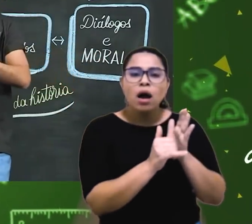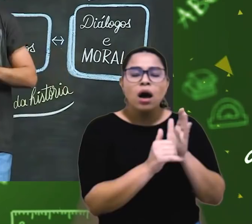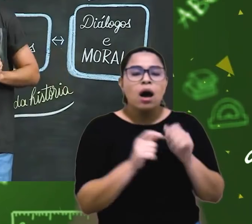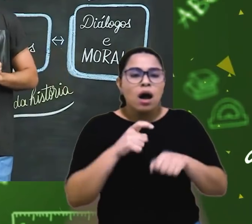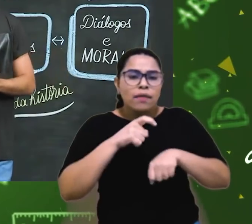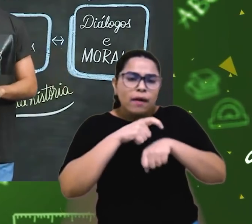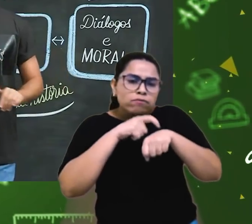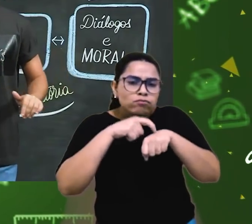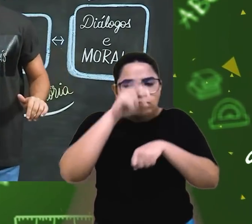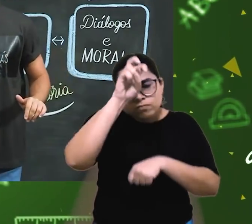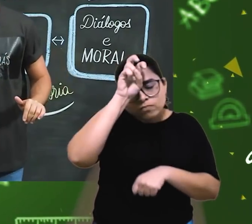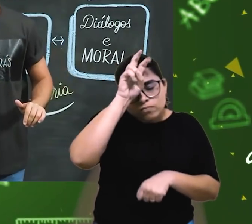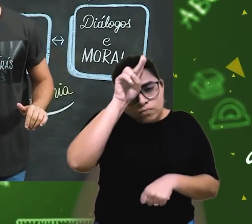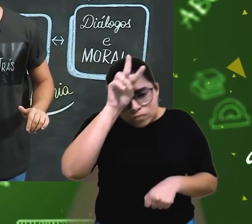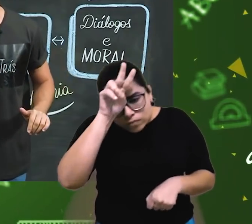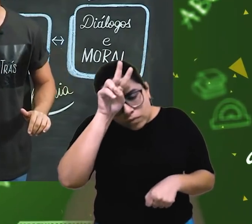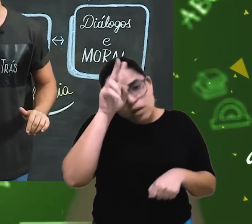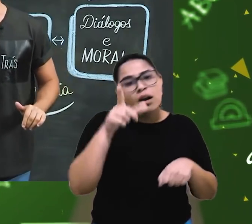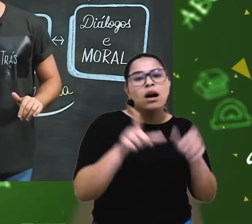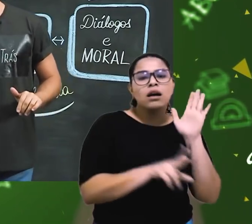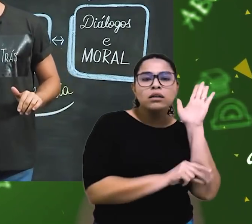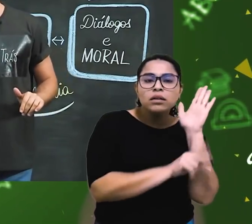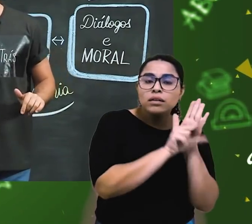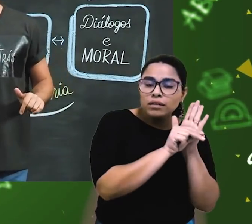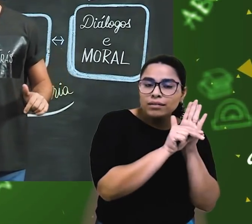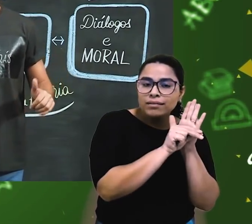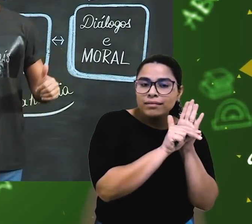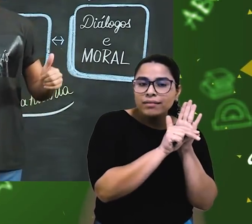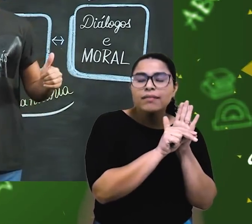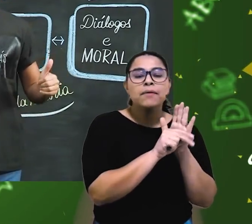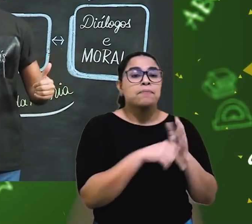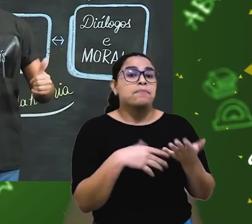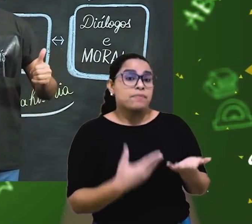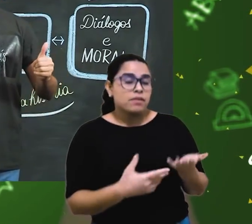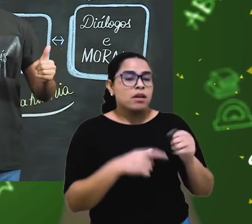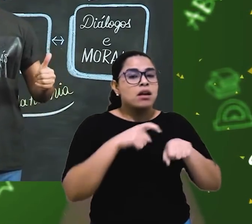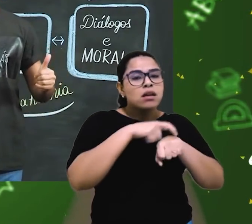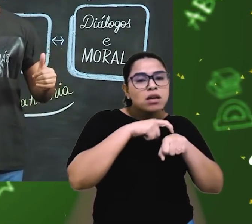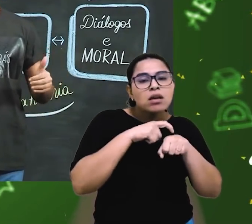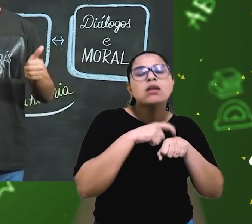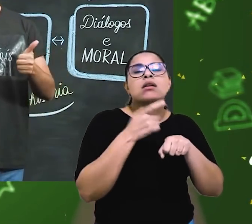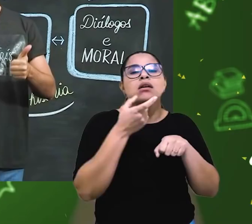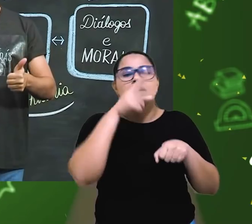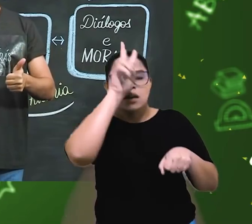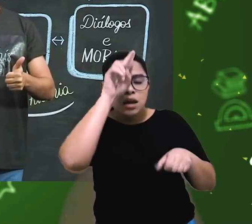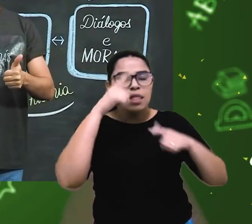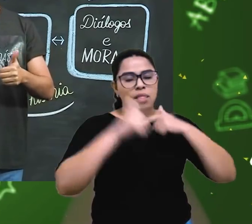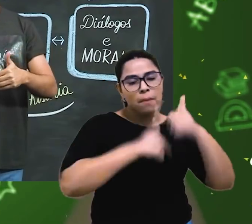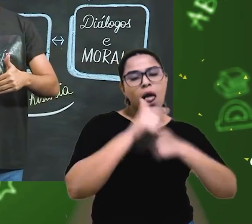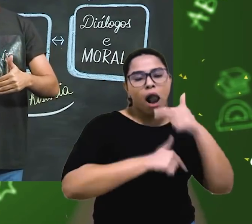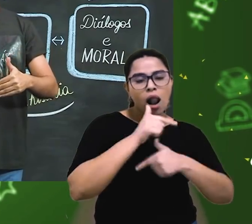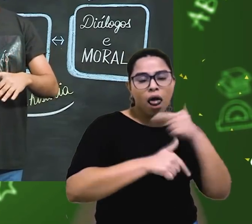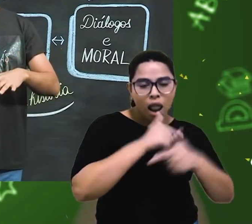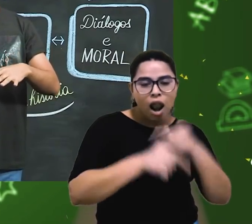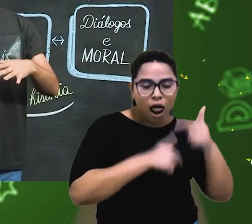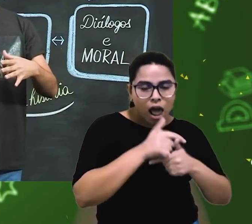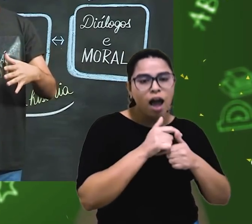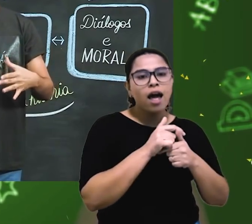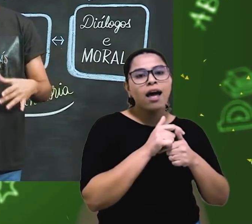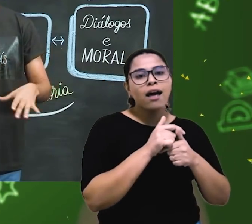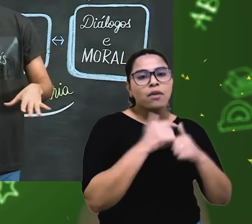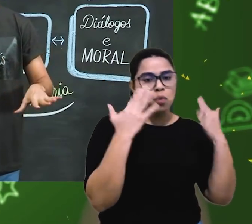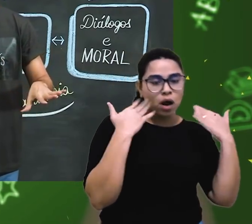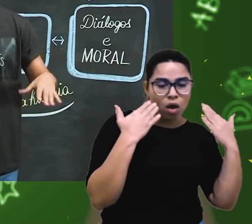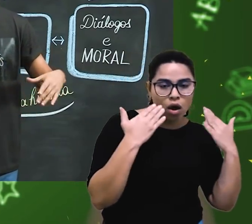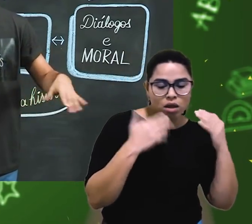ficava lá curtindo o verão, até que chegou o inverno, a cigarra percebeu que a formiga, que trabalhou bastante no verão, estava garantida em relação a alimentos, em relação